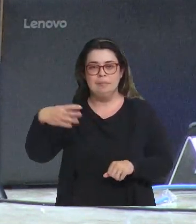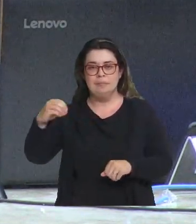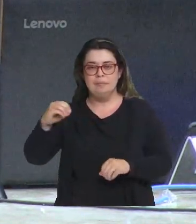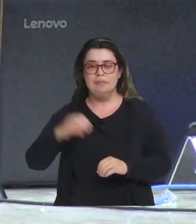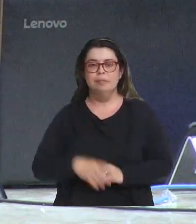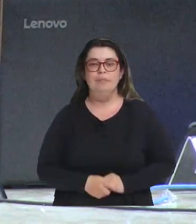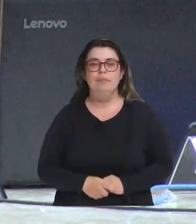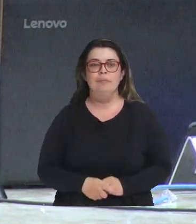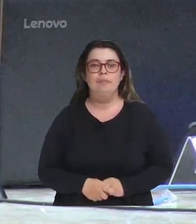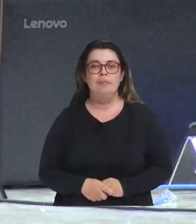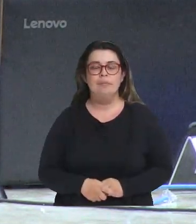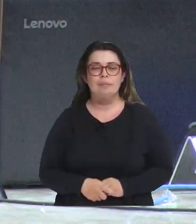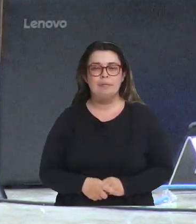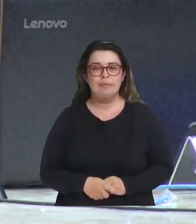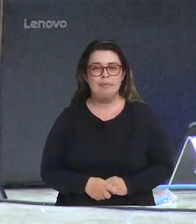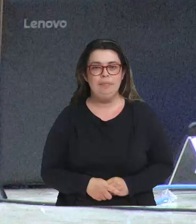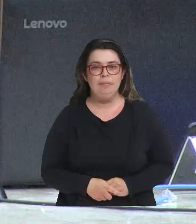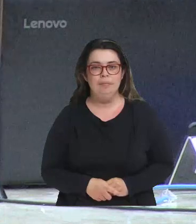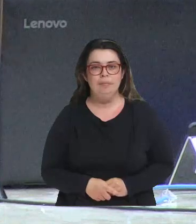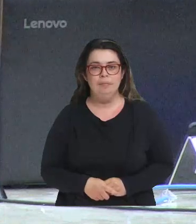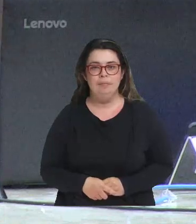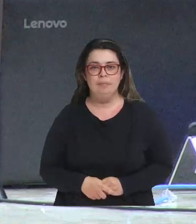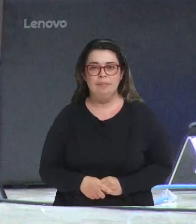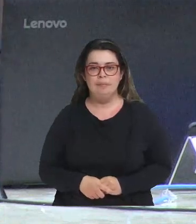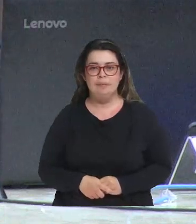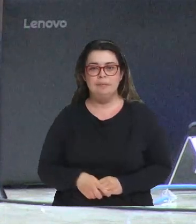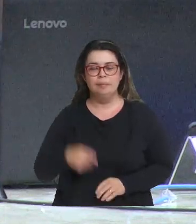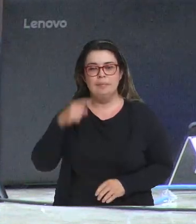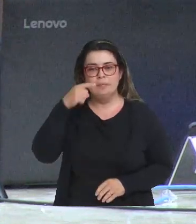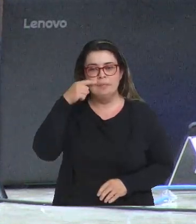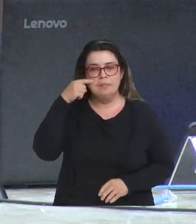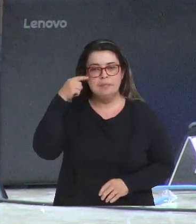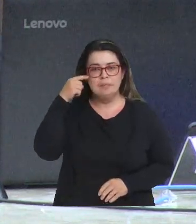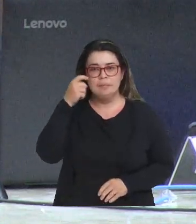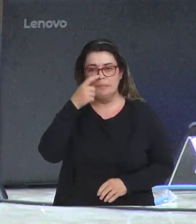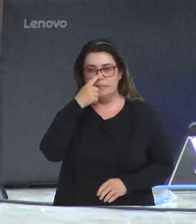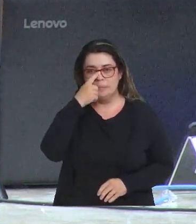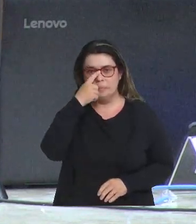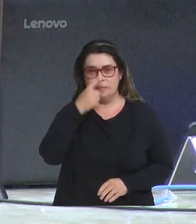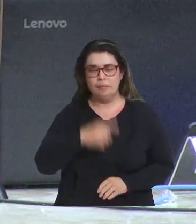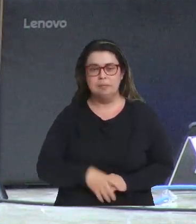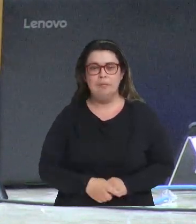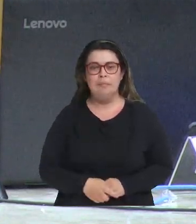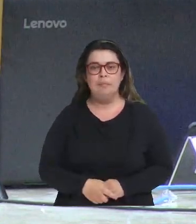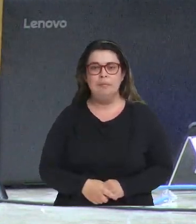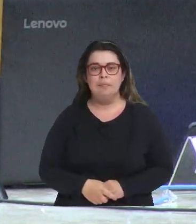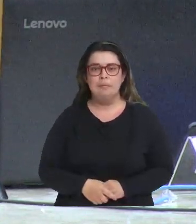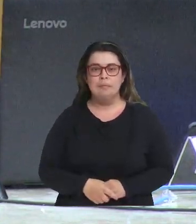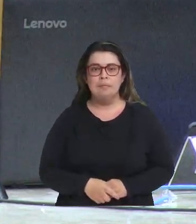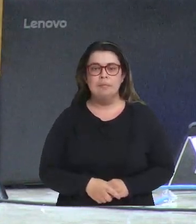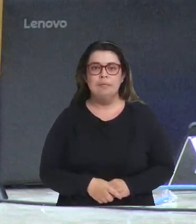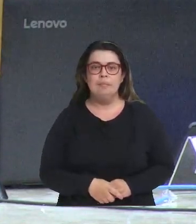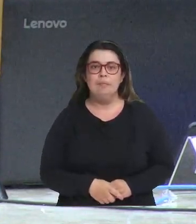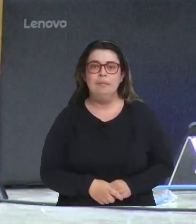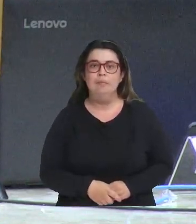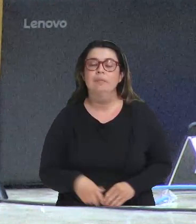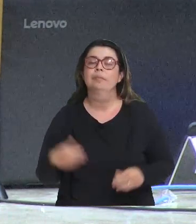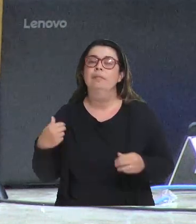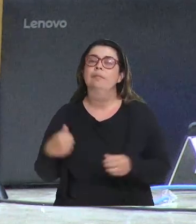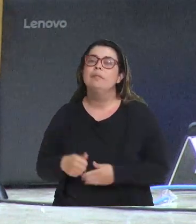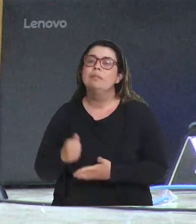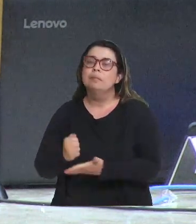120/2021, de autoria do vereador Vinícius Guilherme Simili, que dispõe sobre a implantação do